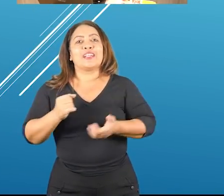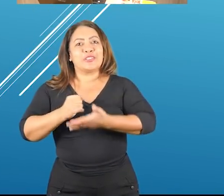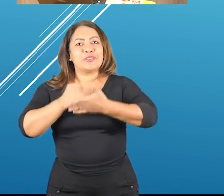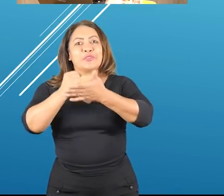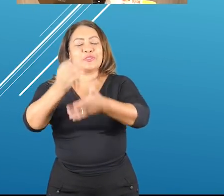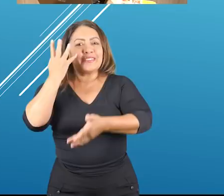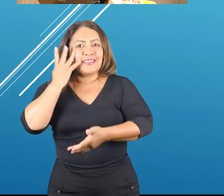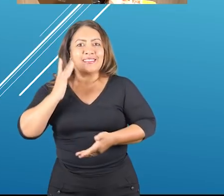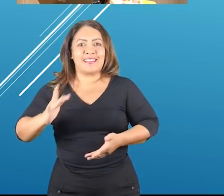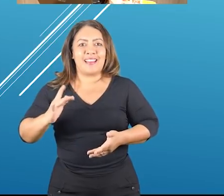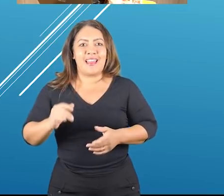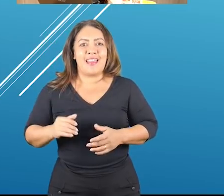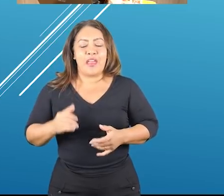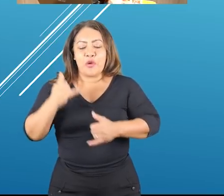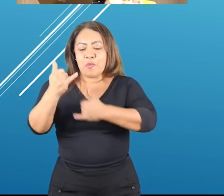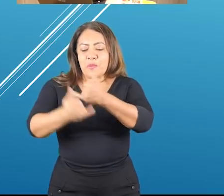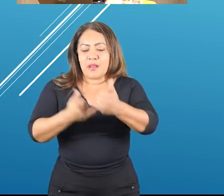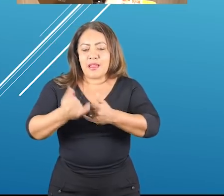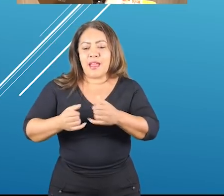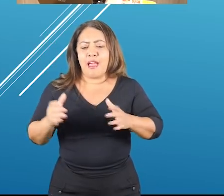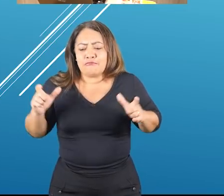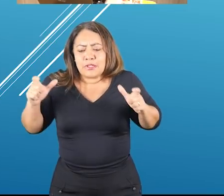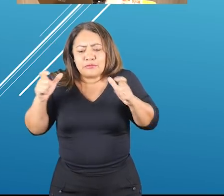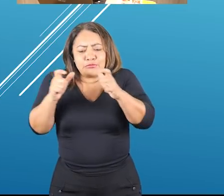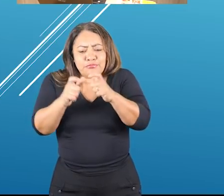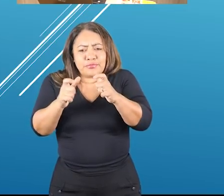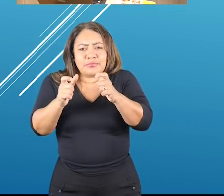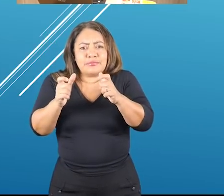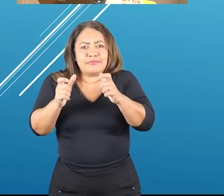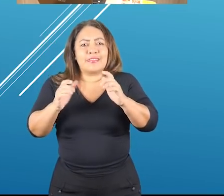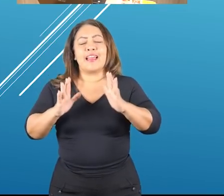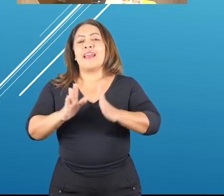brincar, que mesmo em espaços pequenos, eu posso,